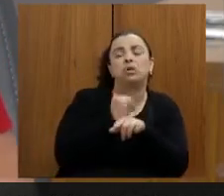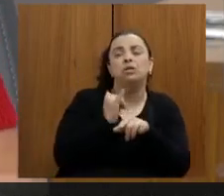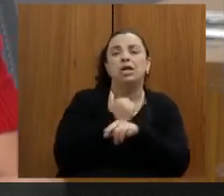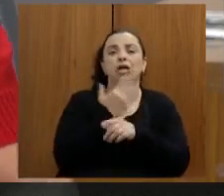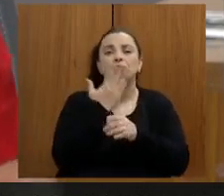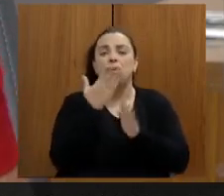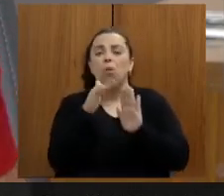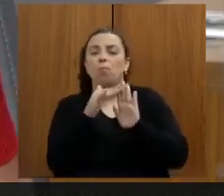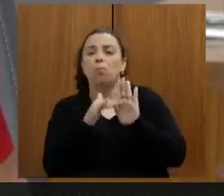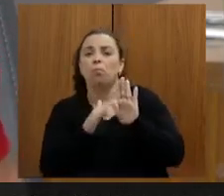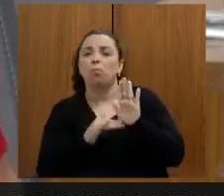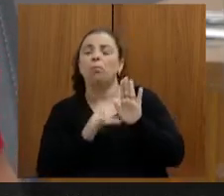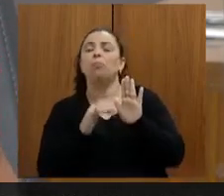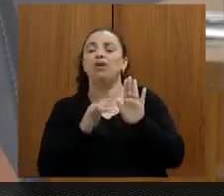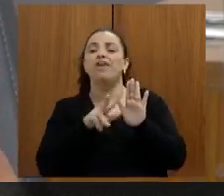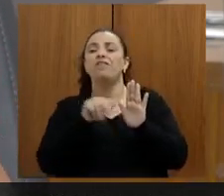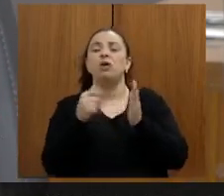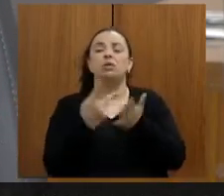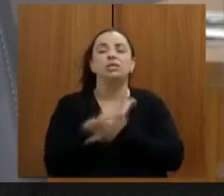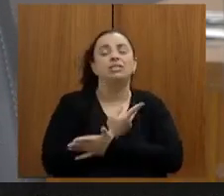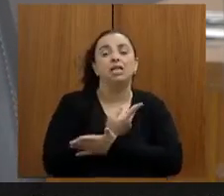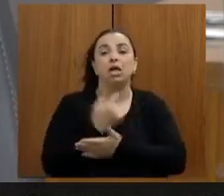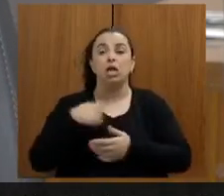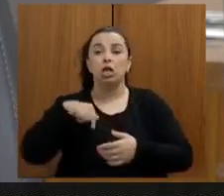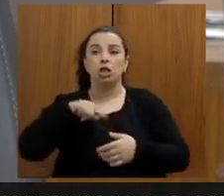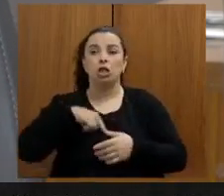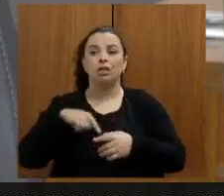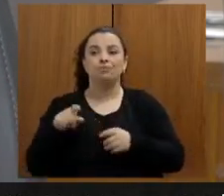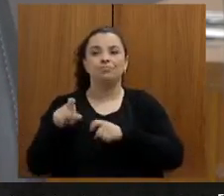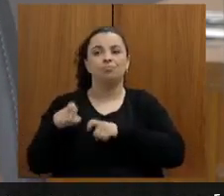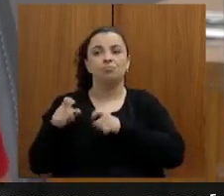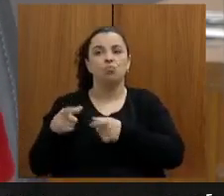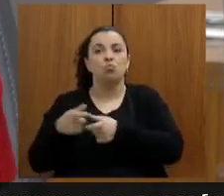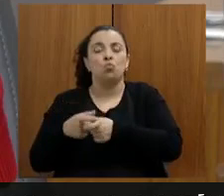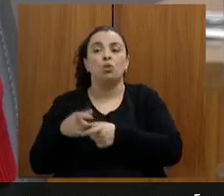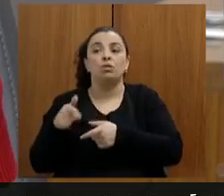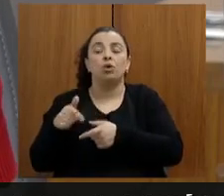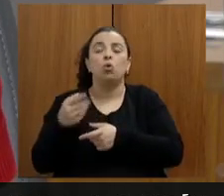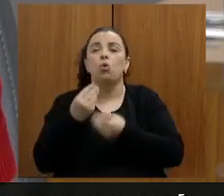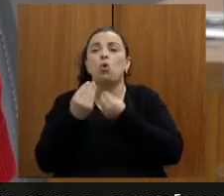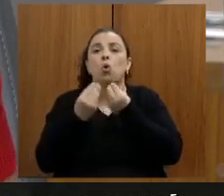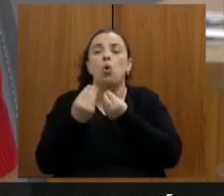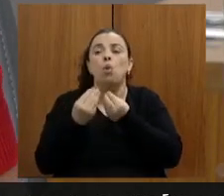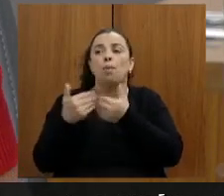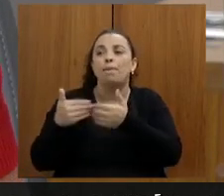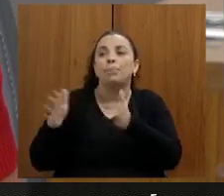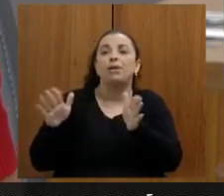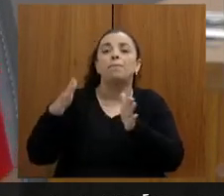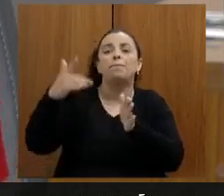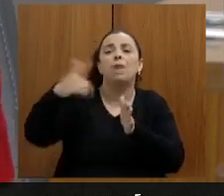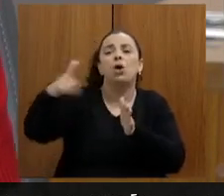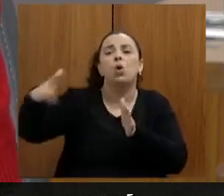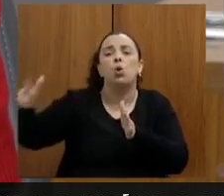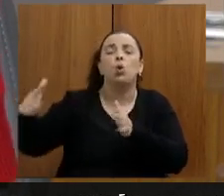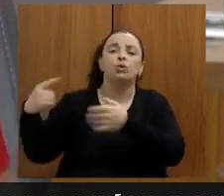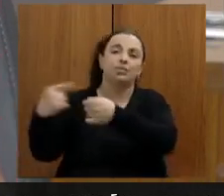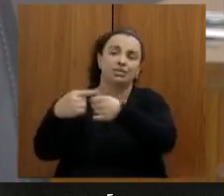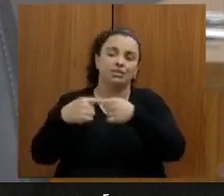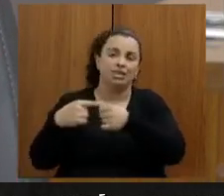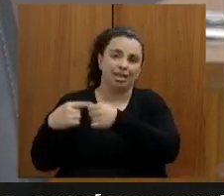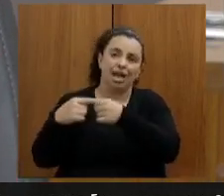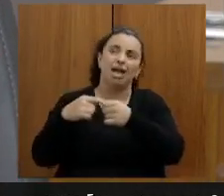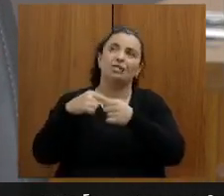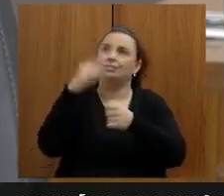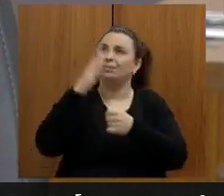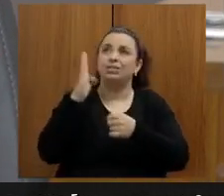o que que a gente precisa fazer para que a gente possa expandir não só na minha região Leste mas em toda